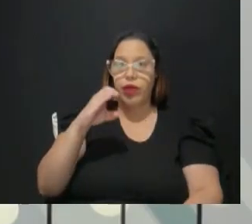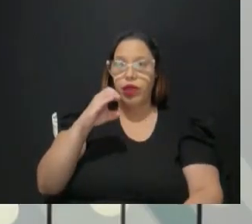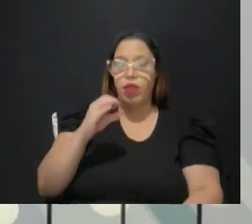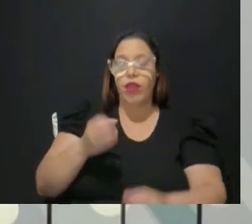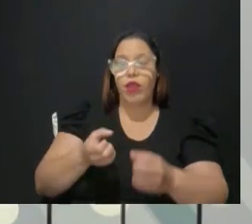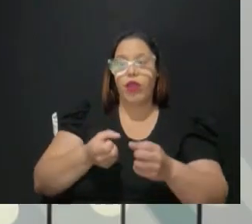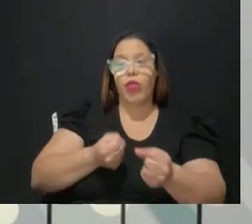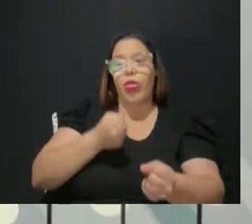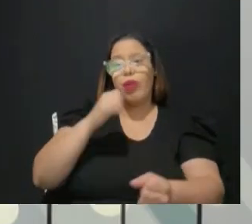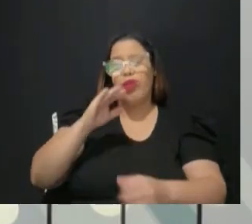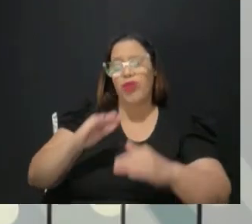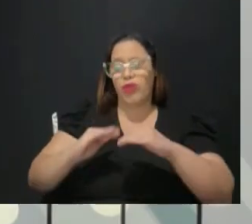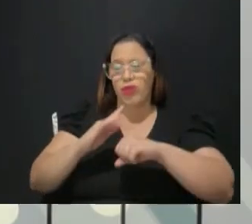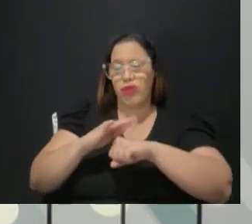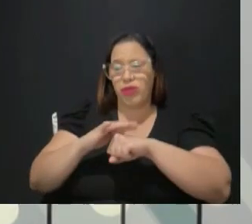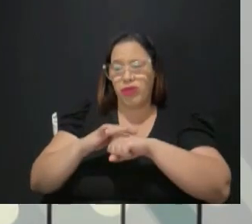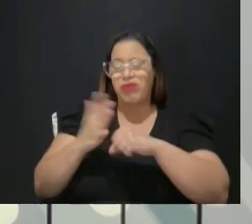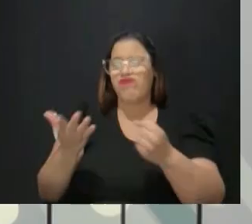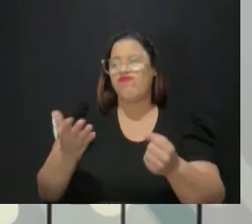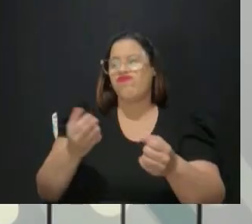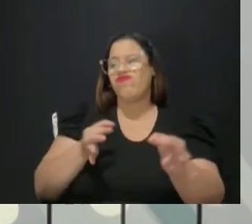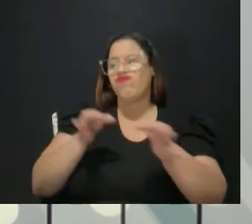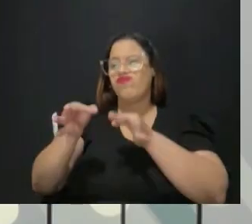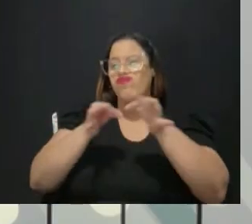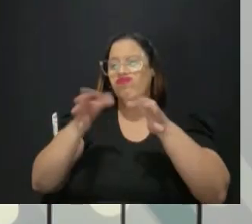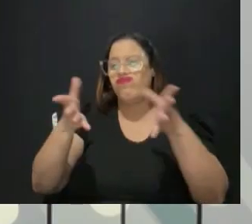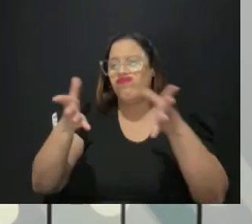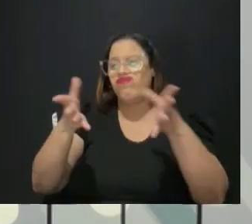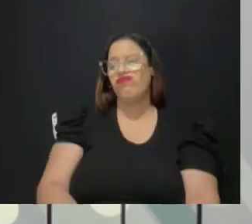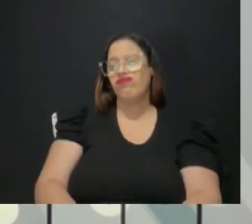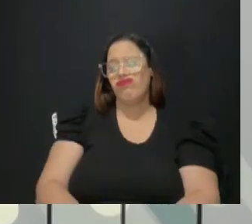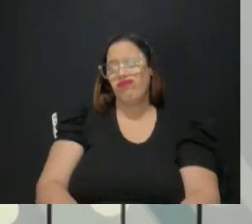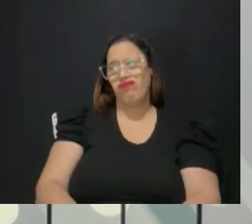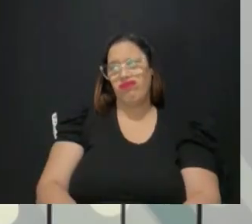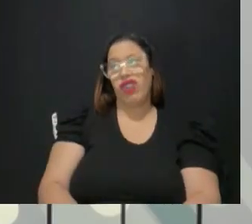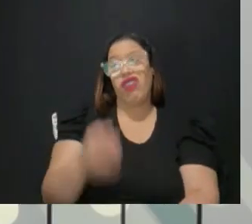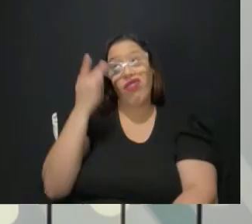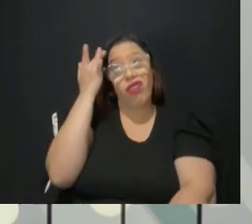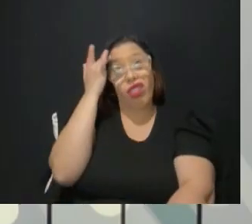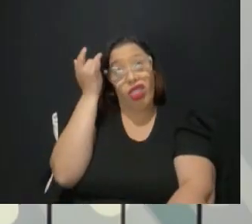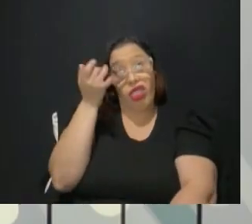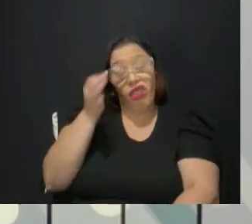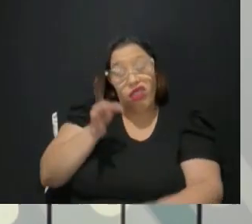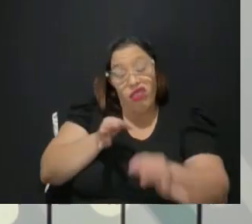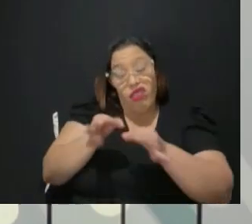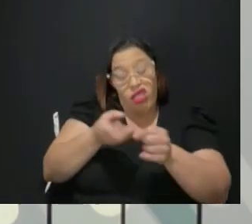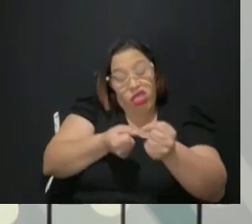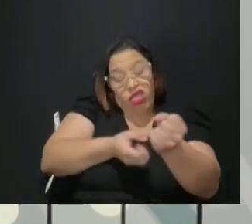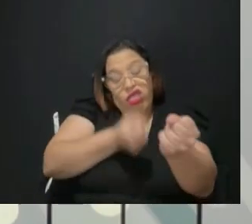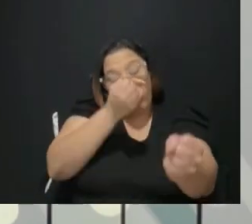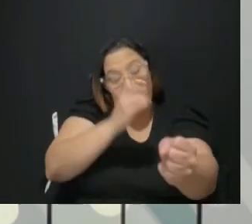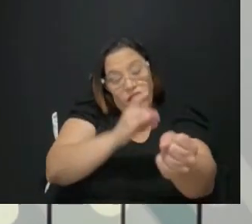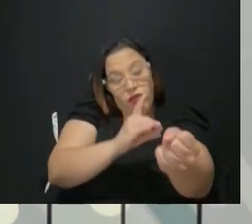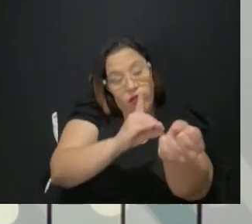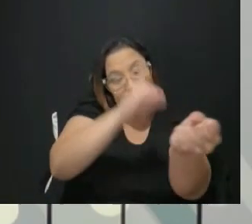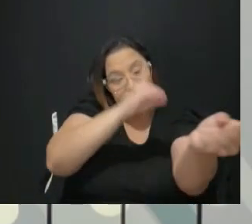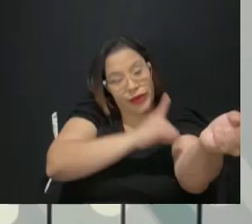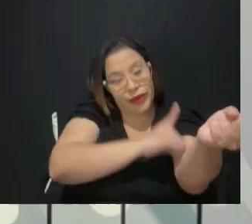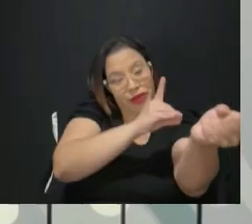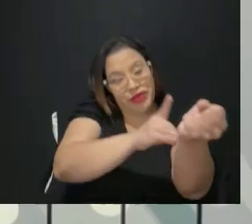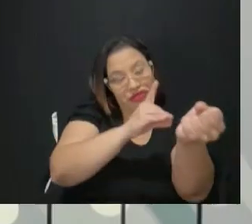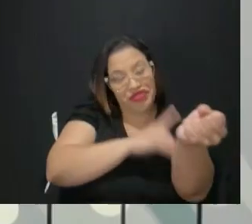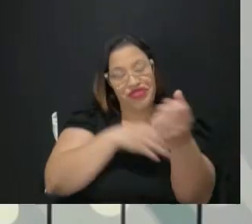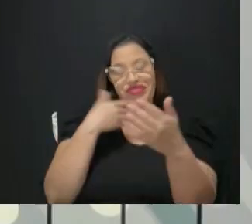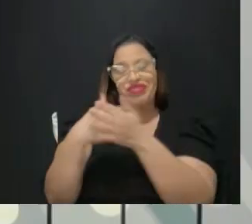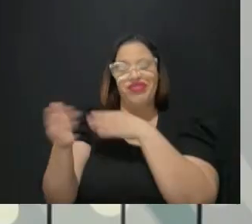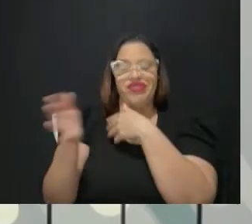não controlaram essas doenças, né? As pessoas às vezes não se atentam, né, de controlar diabetes, pressão alta, vão